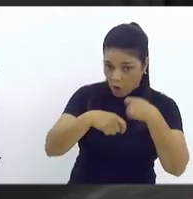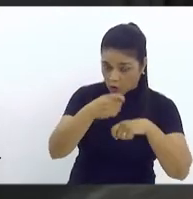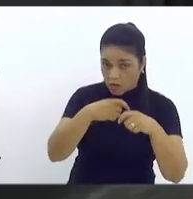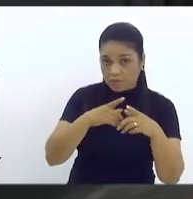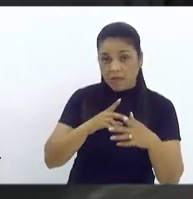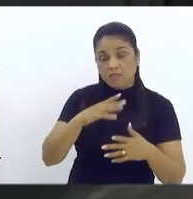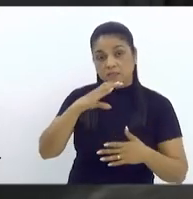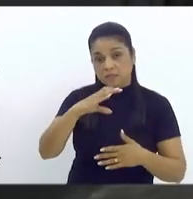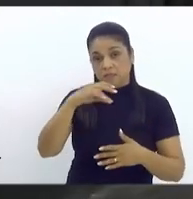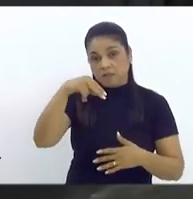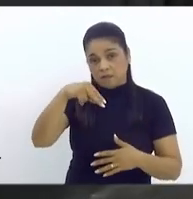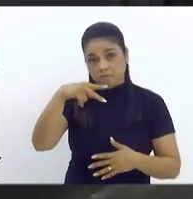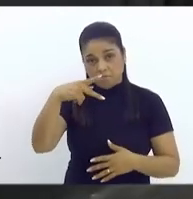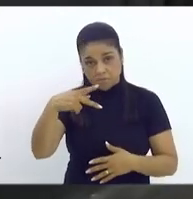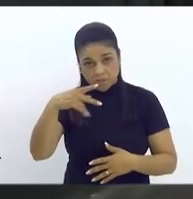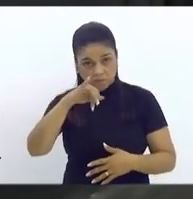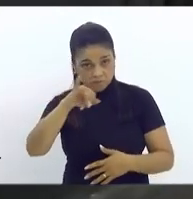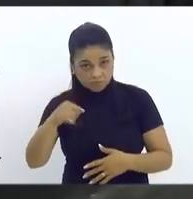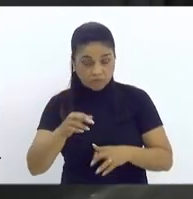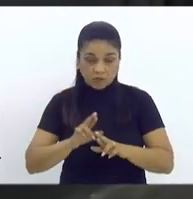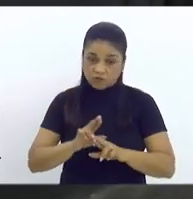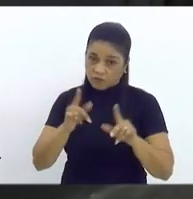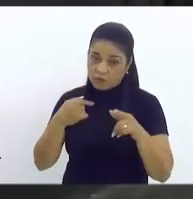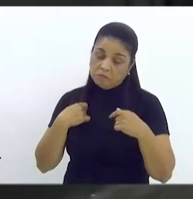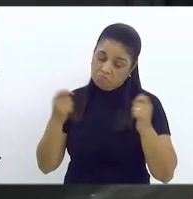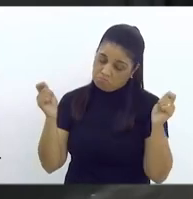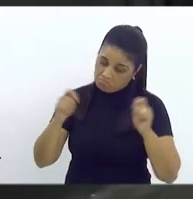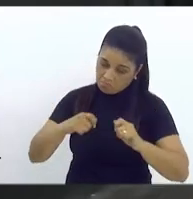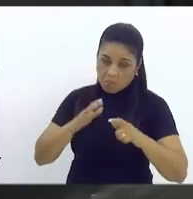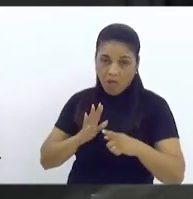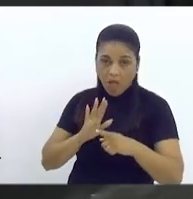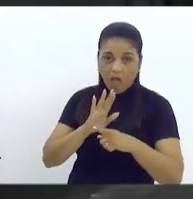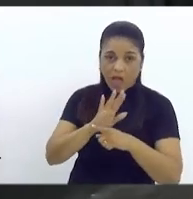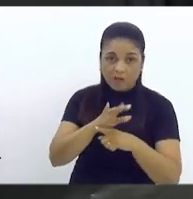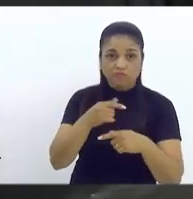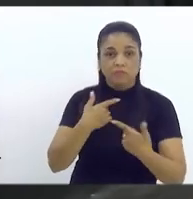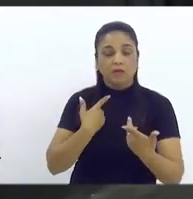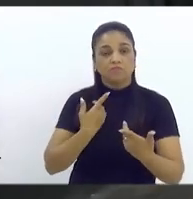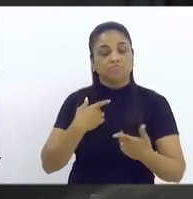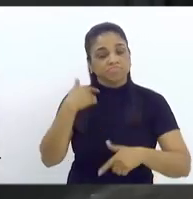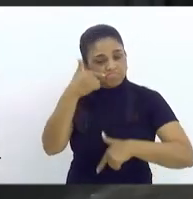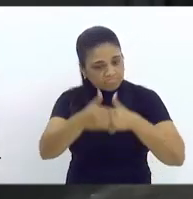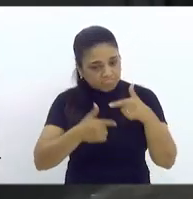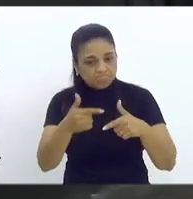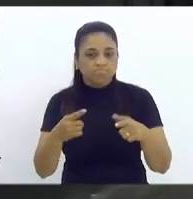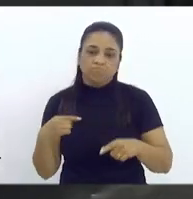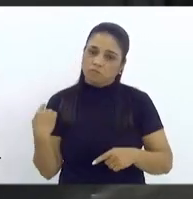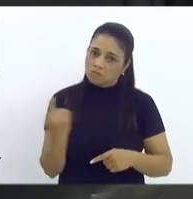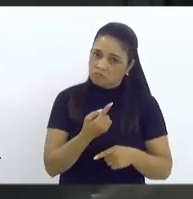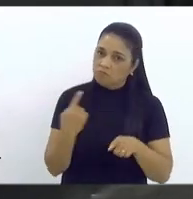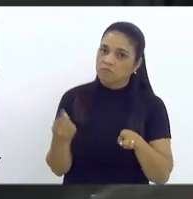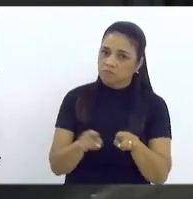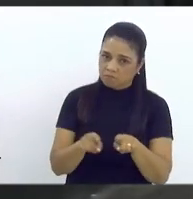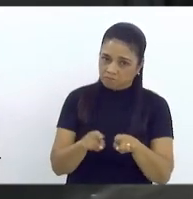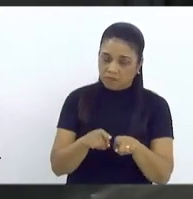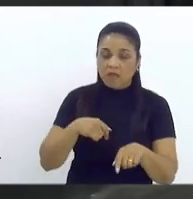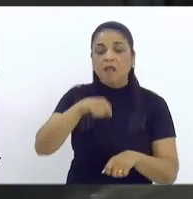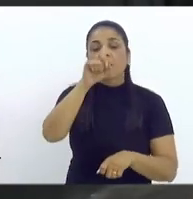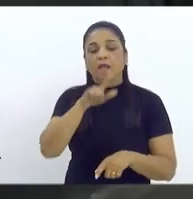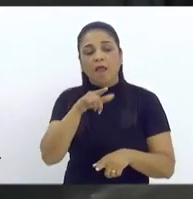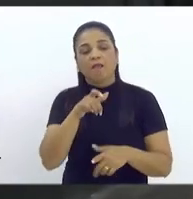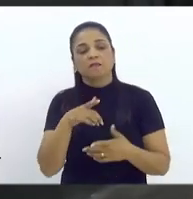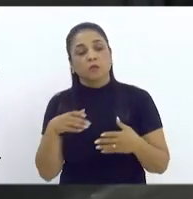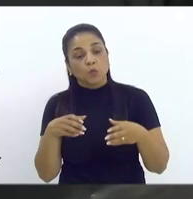eles puderem contribuir de alguma forma nesse sentido, mas eu considero que vai ter que ser um exercício nosso também, saber quem são e a que